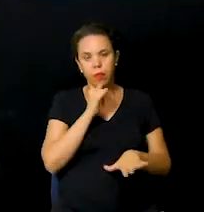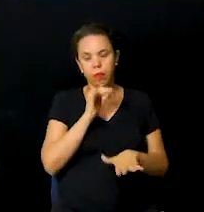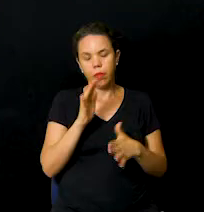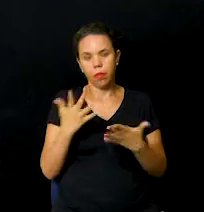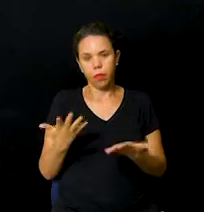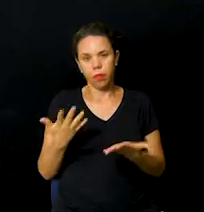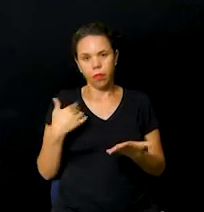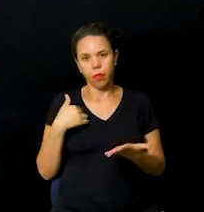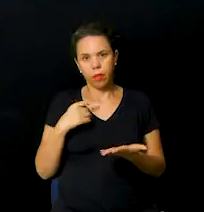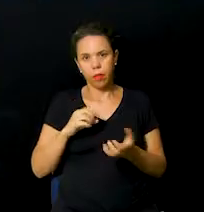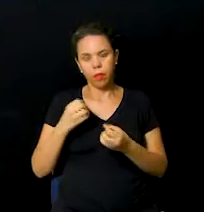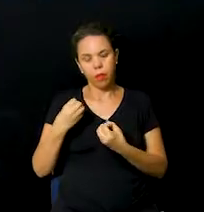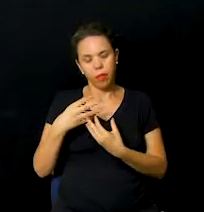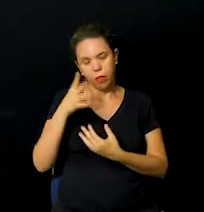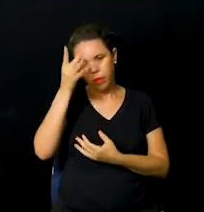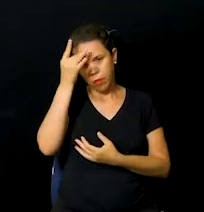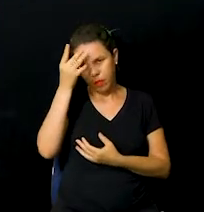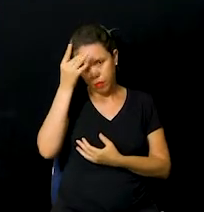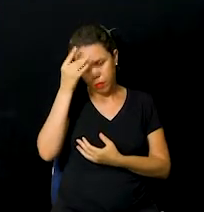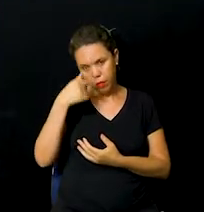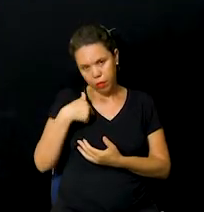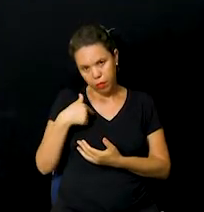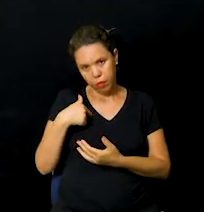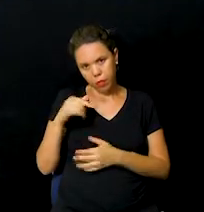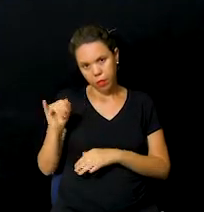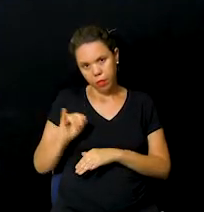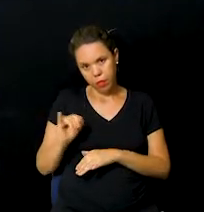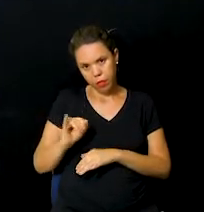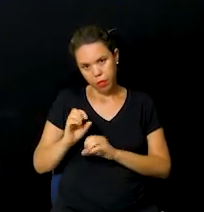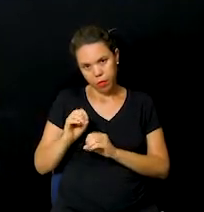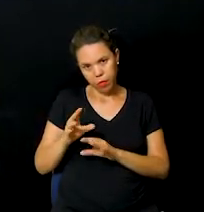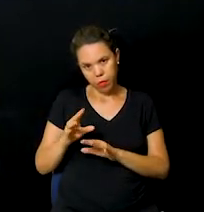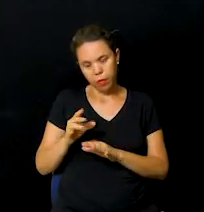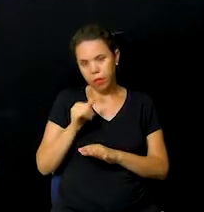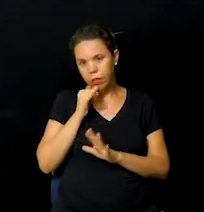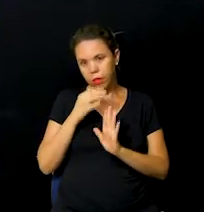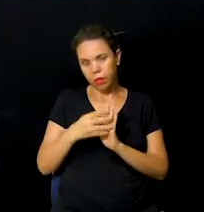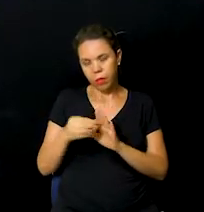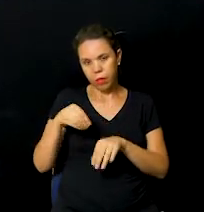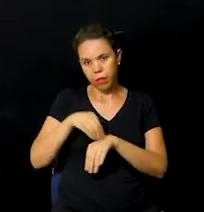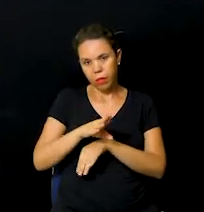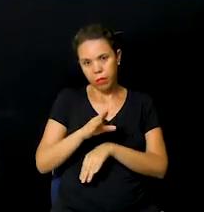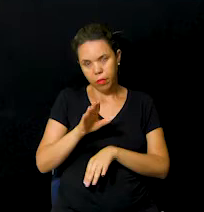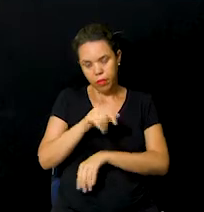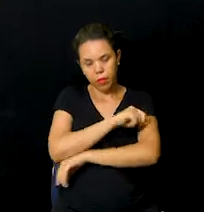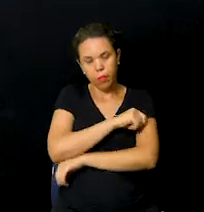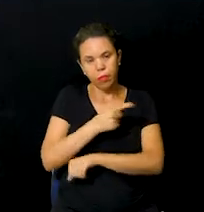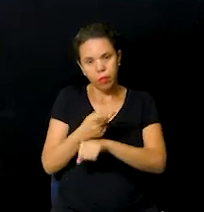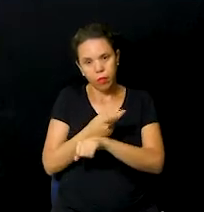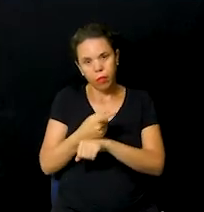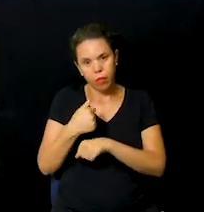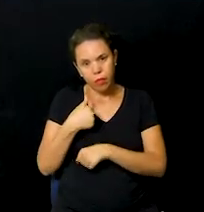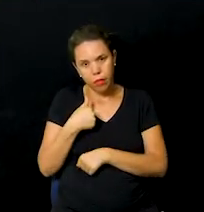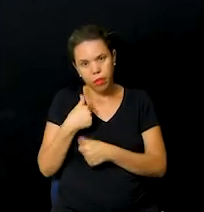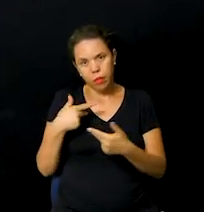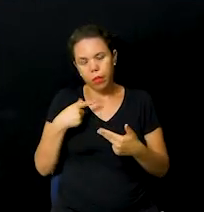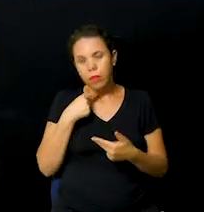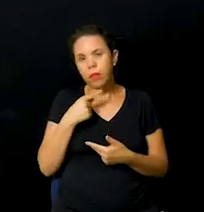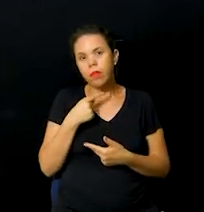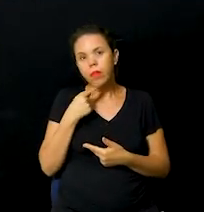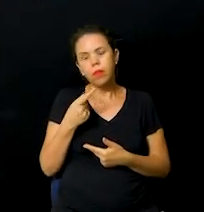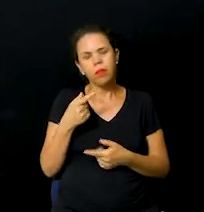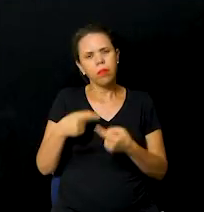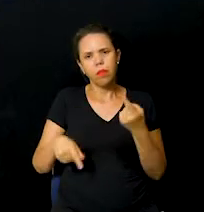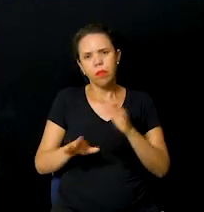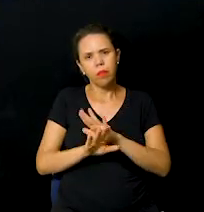Então, eu estou me reeducando, porque eu, como instrutora, eu preciso ser exemplo. Às vezes a aluna me procura para alguma questão